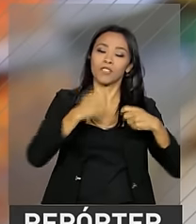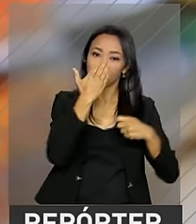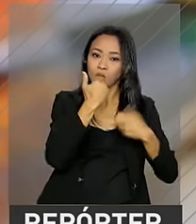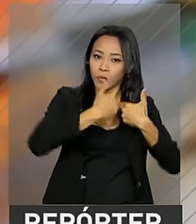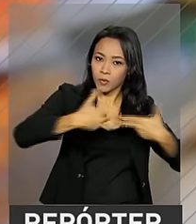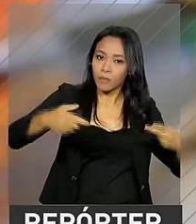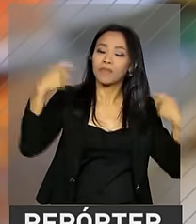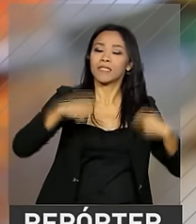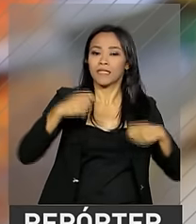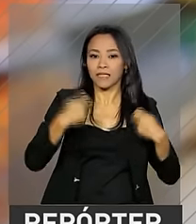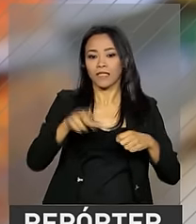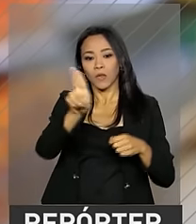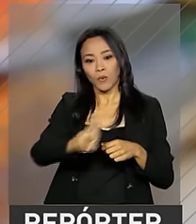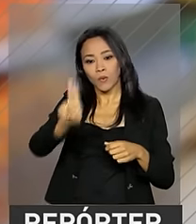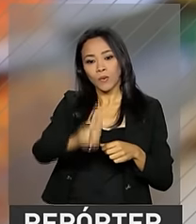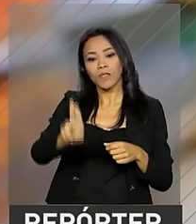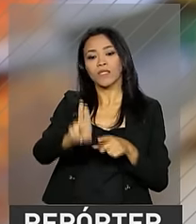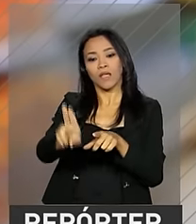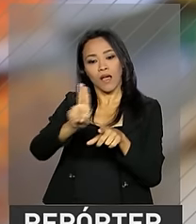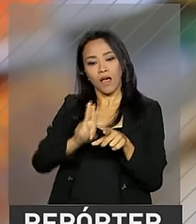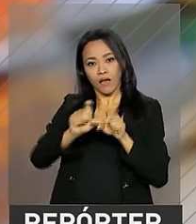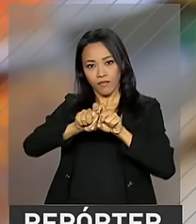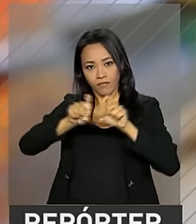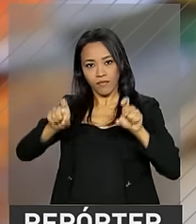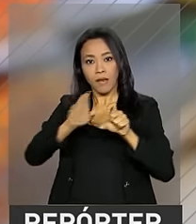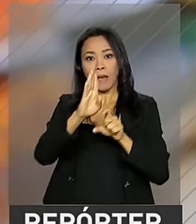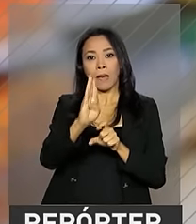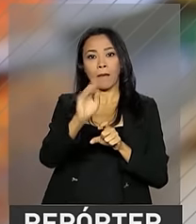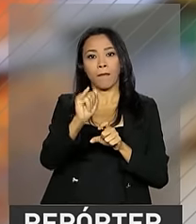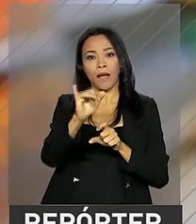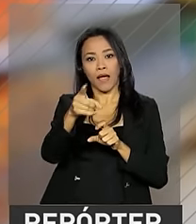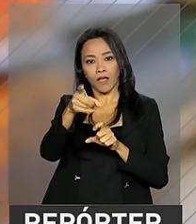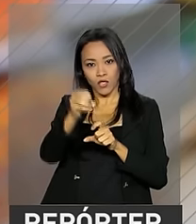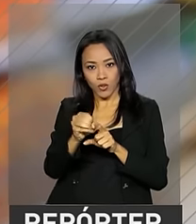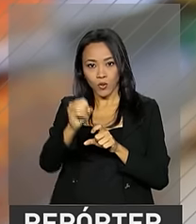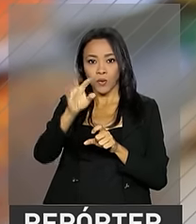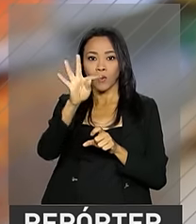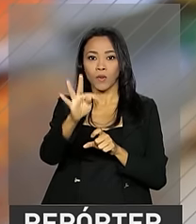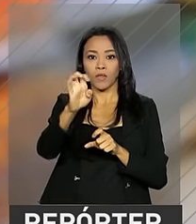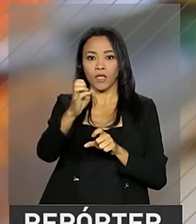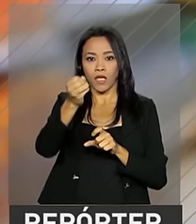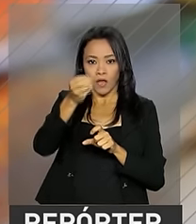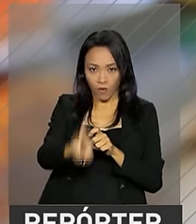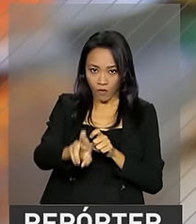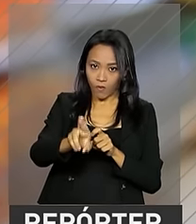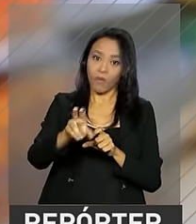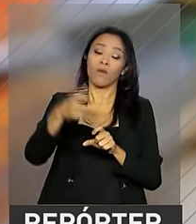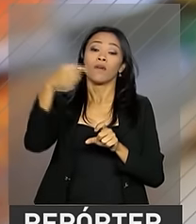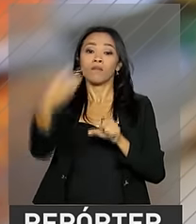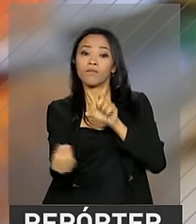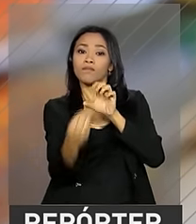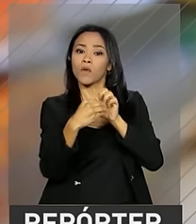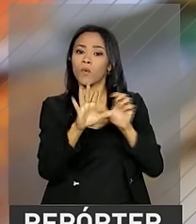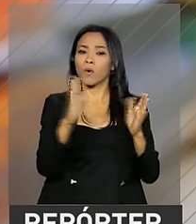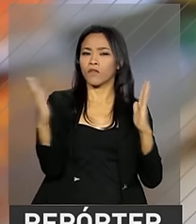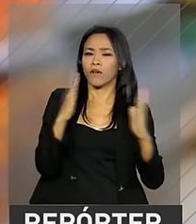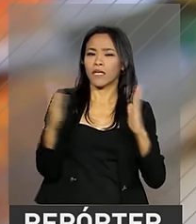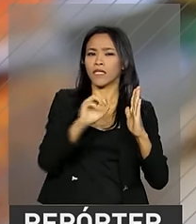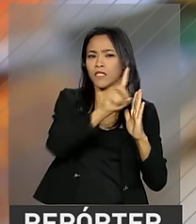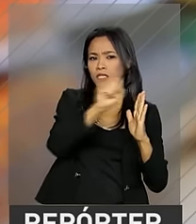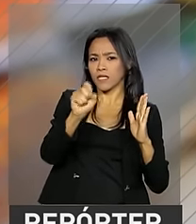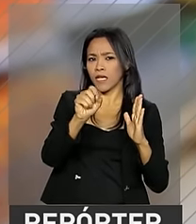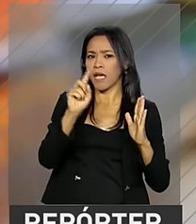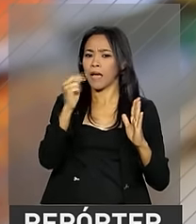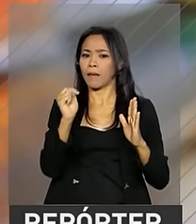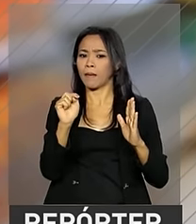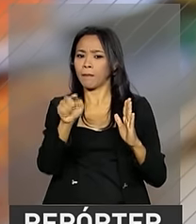poderão empregar a expressão baixo teor de lactose nos casos em que a quantidade da substância variar entre 100 mg